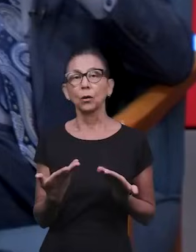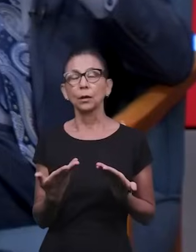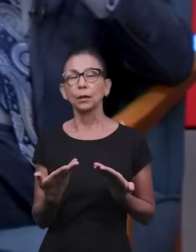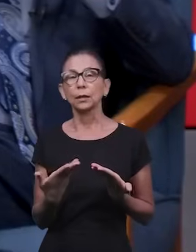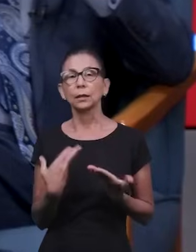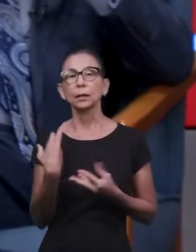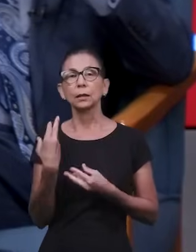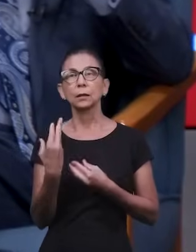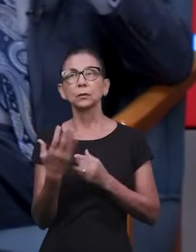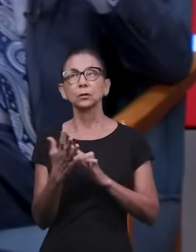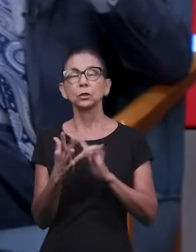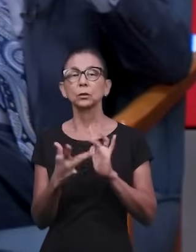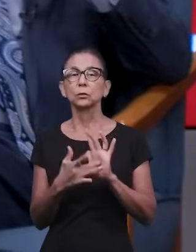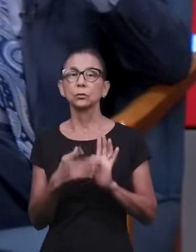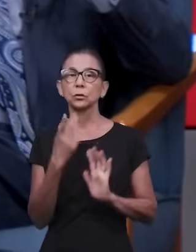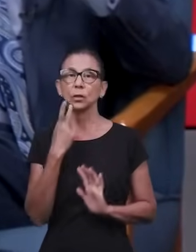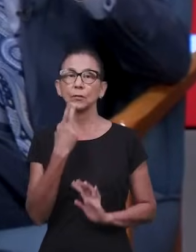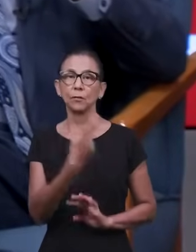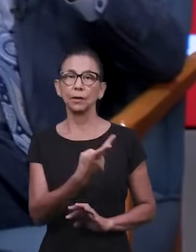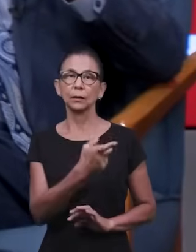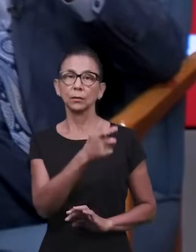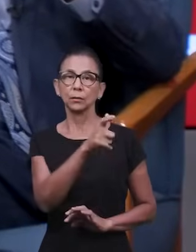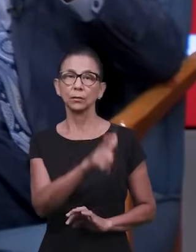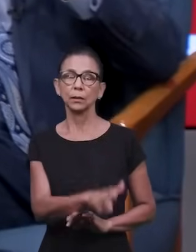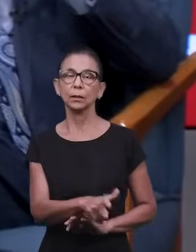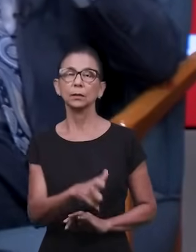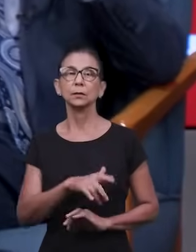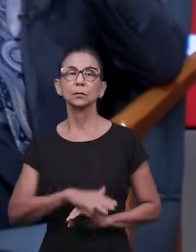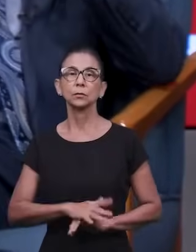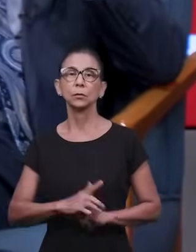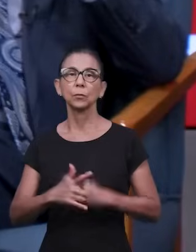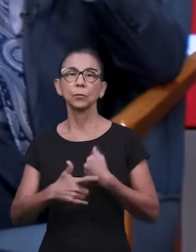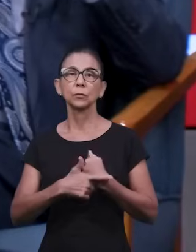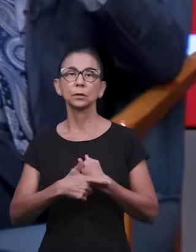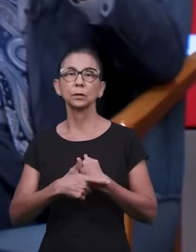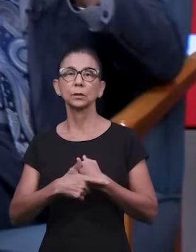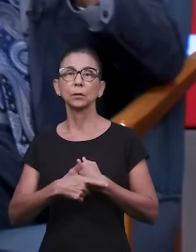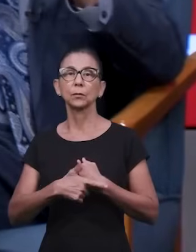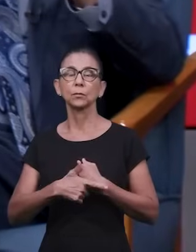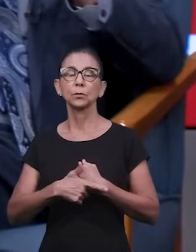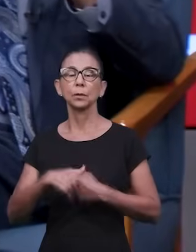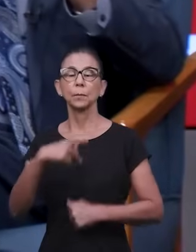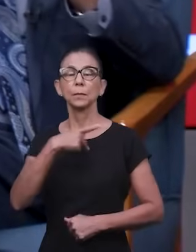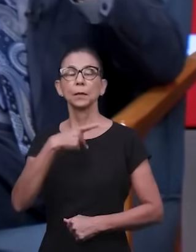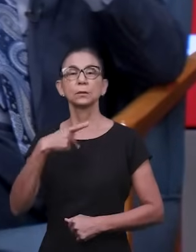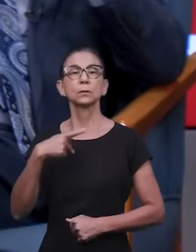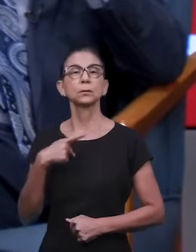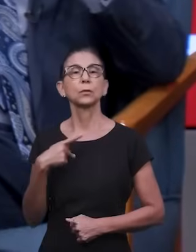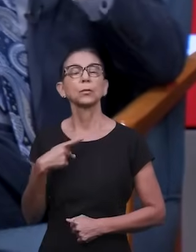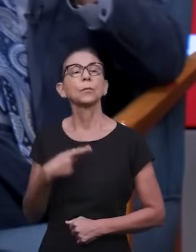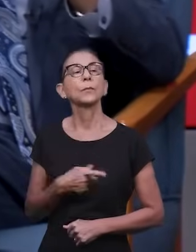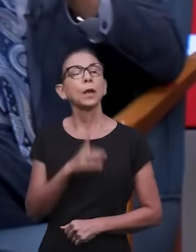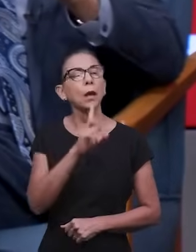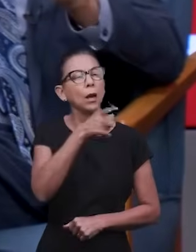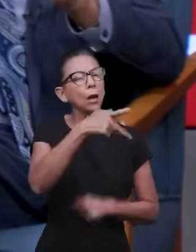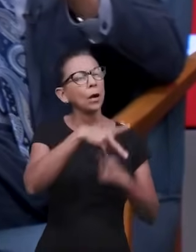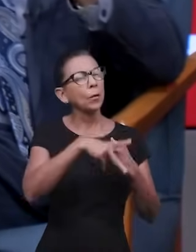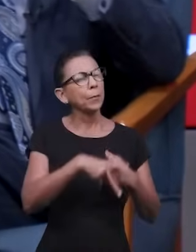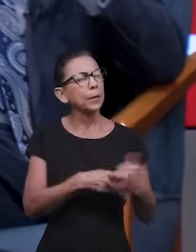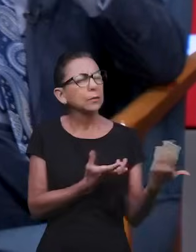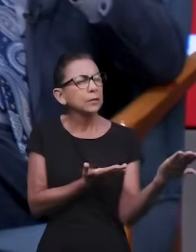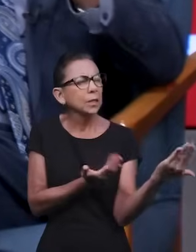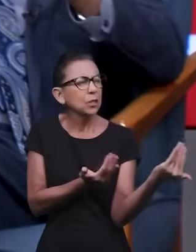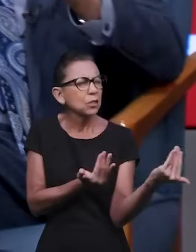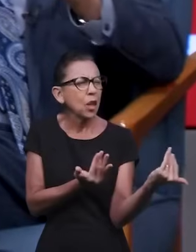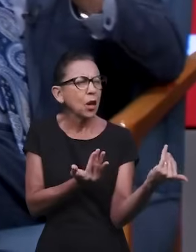então ele já tá apontando Pedro para Ministério então o que que ele diz a Pedro quando você era mais novo